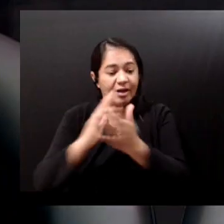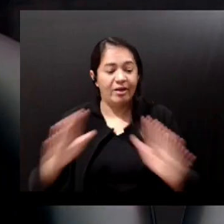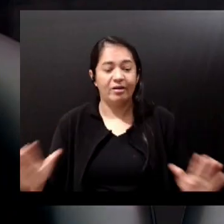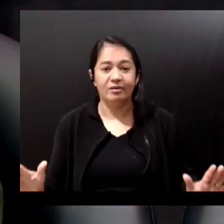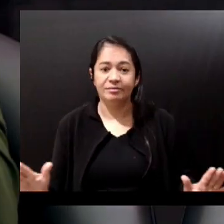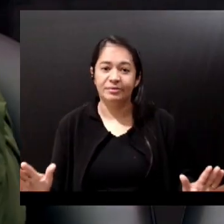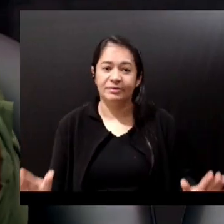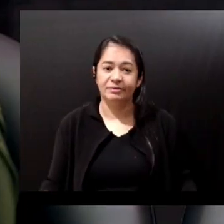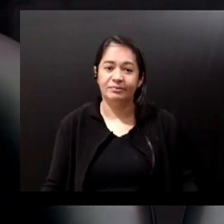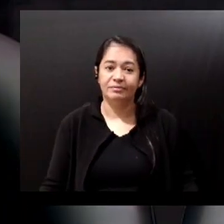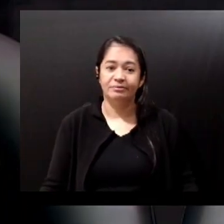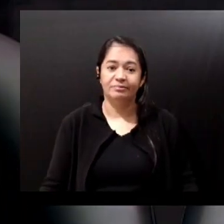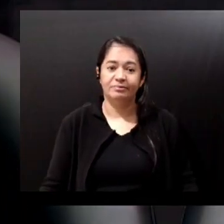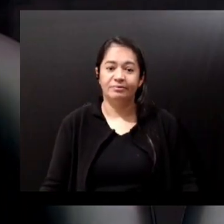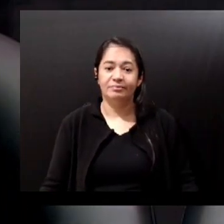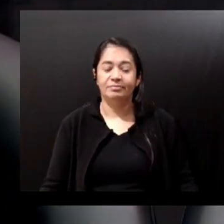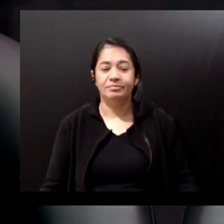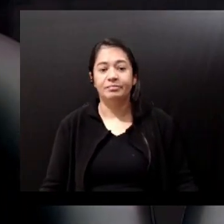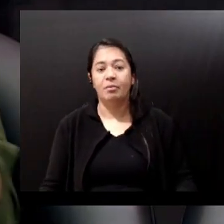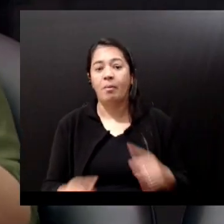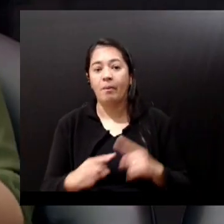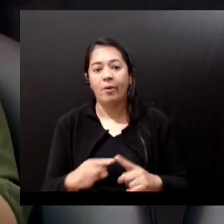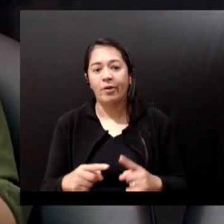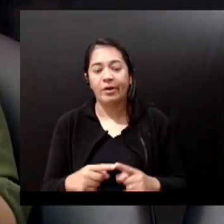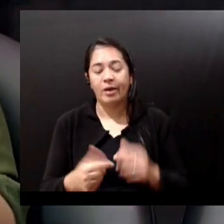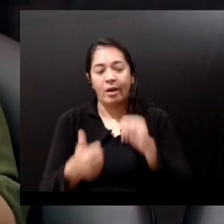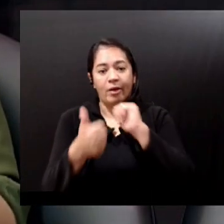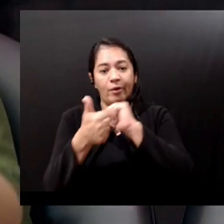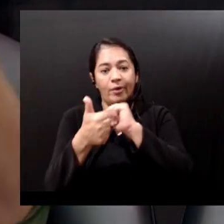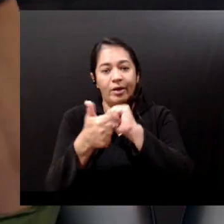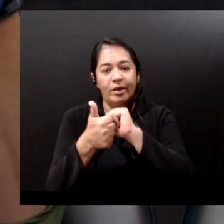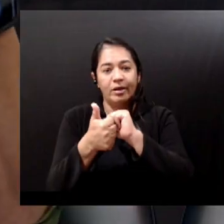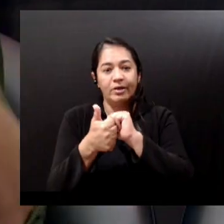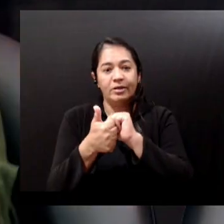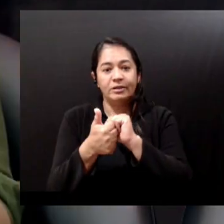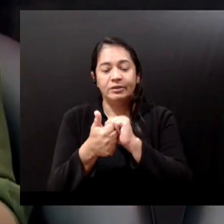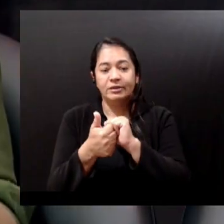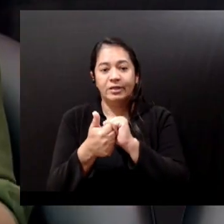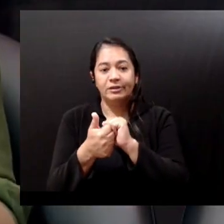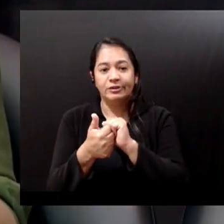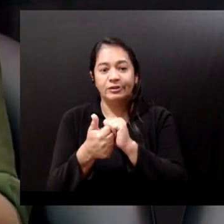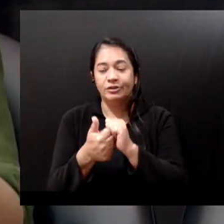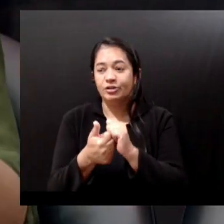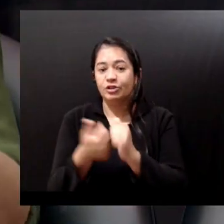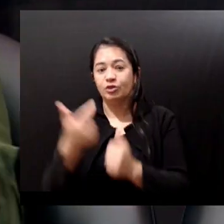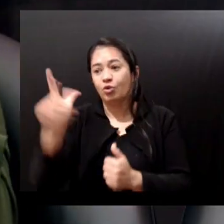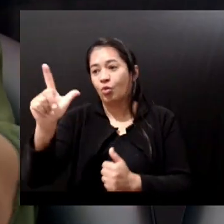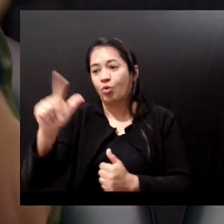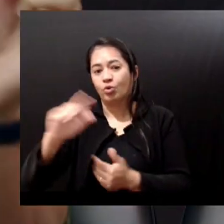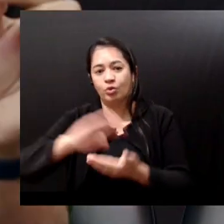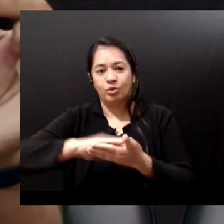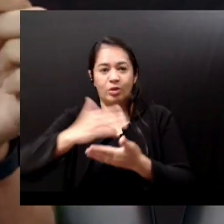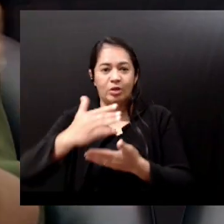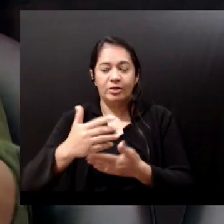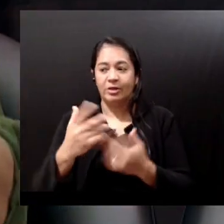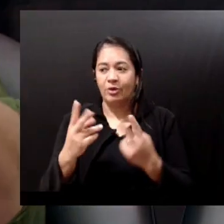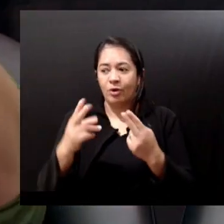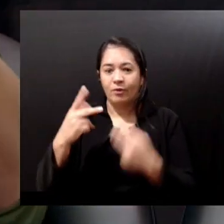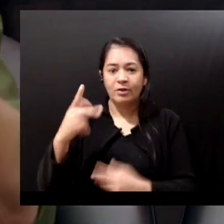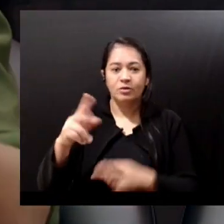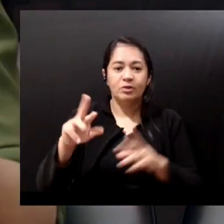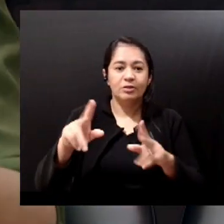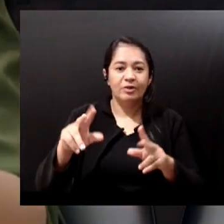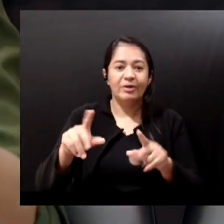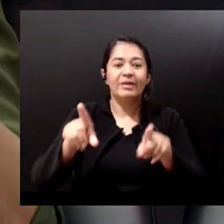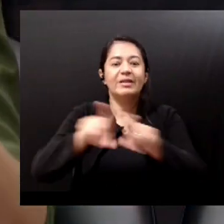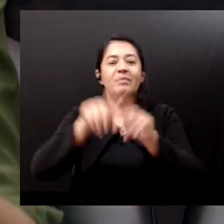possibilidade da música, porque a qualidade de recepção desse sonoro do outro lado pode não ser a mesma que a sua, e tem um atraso, né? Diz que é uma Tem o